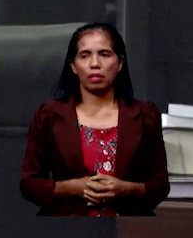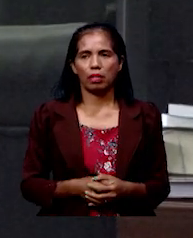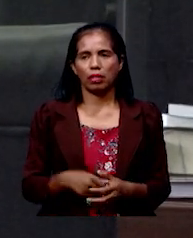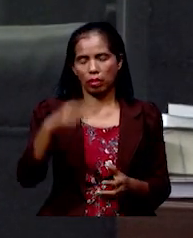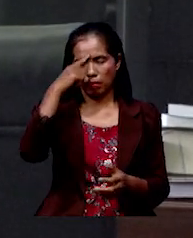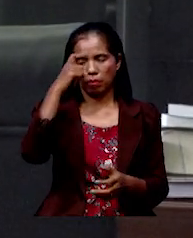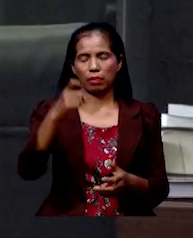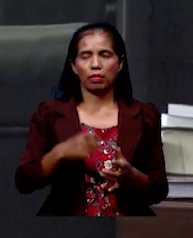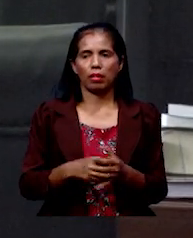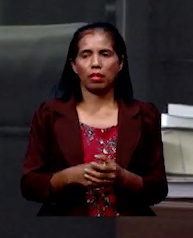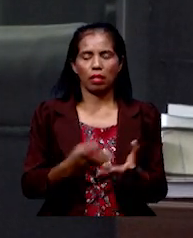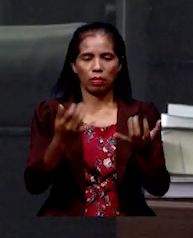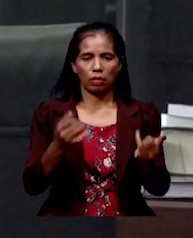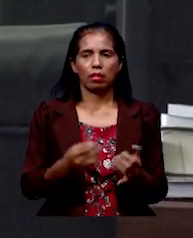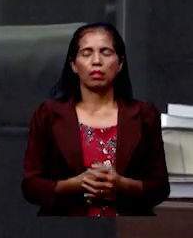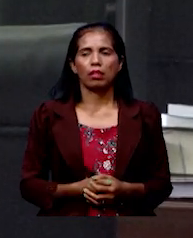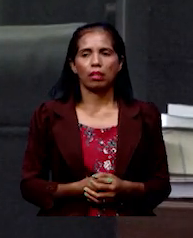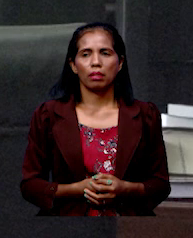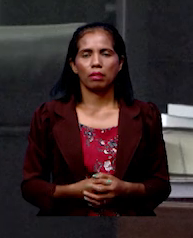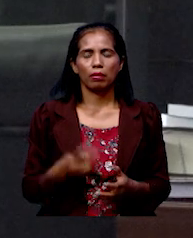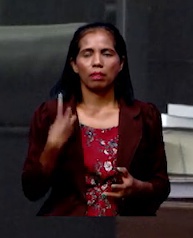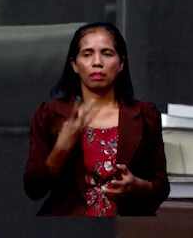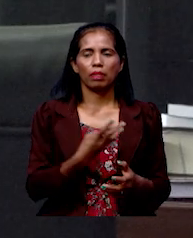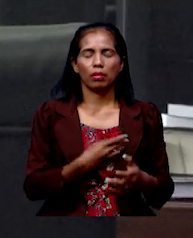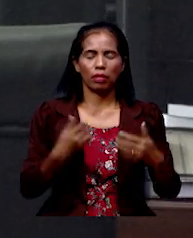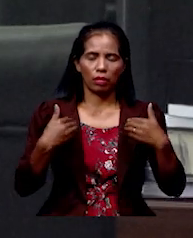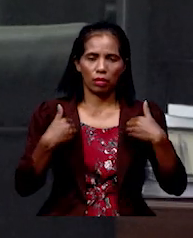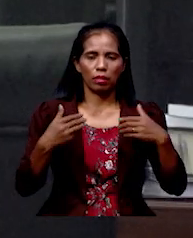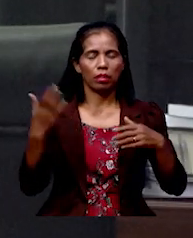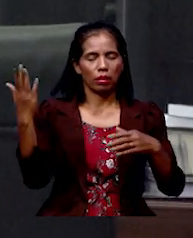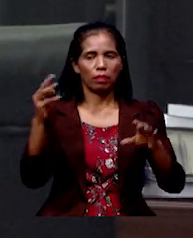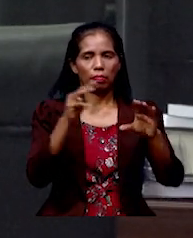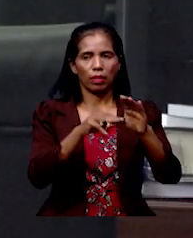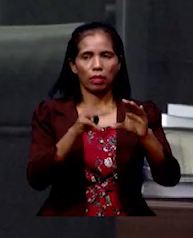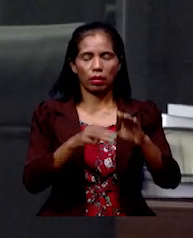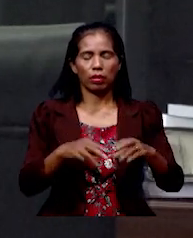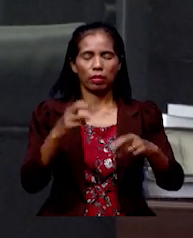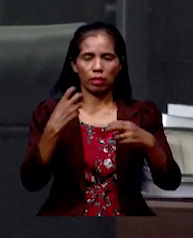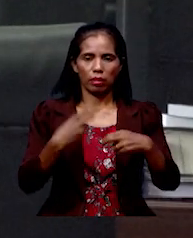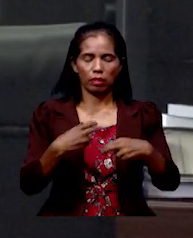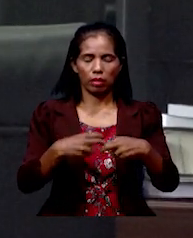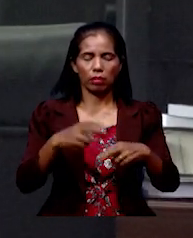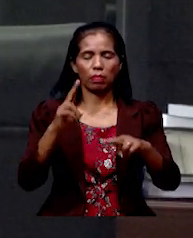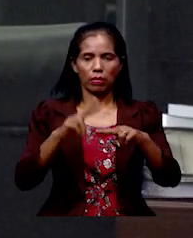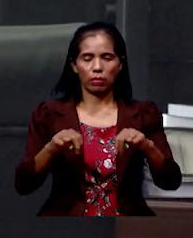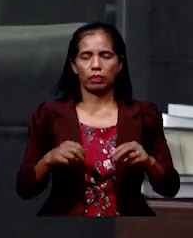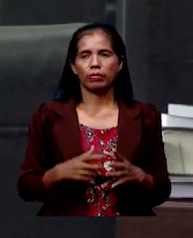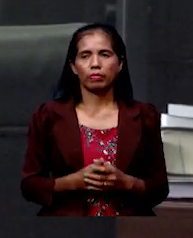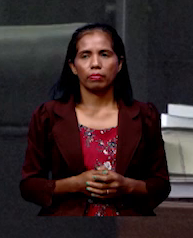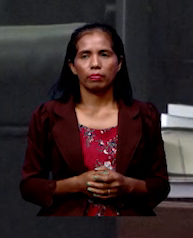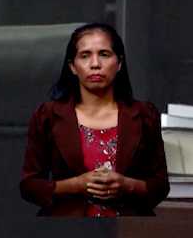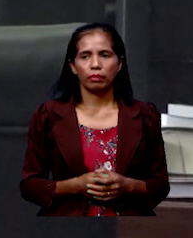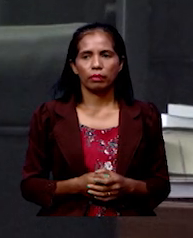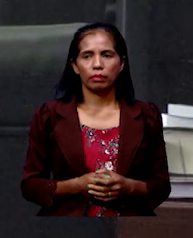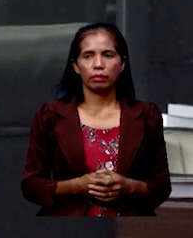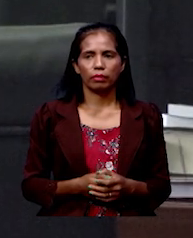que horas nega da hora, em fevereiro, né? Ita e a mercado, né? Está feita no mantol lá a dunia e a mercado